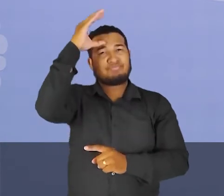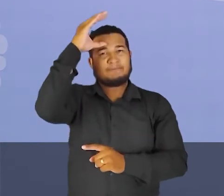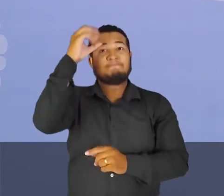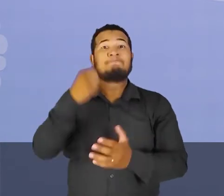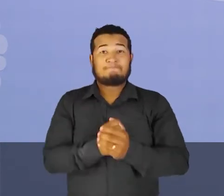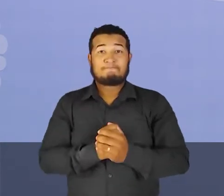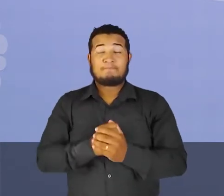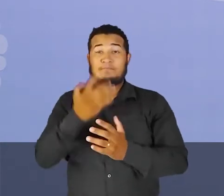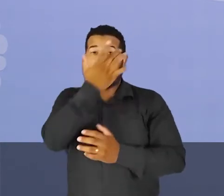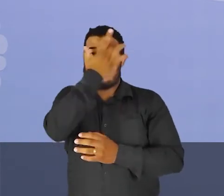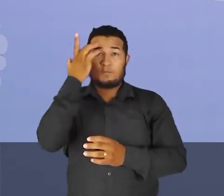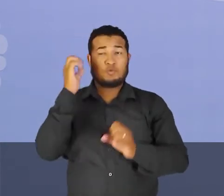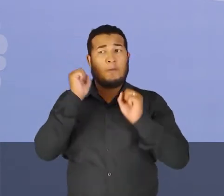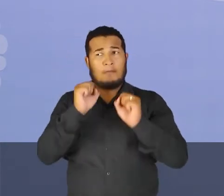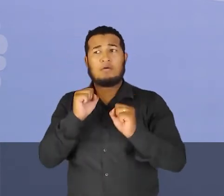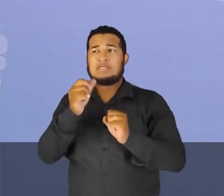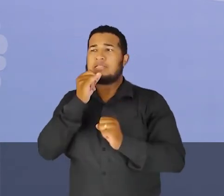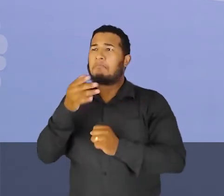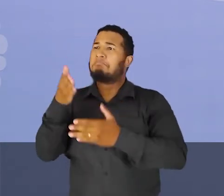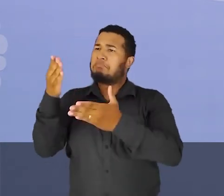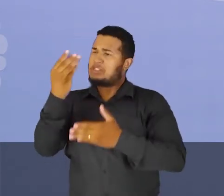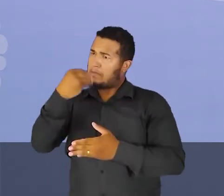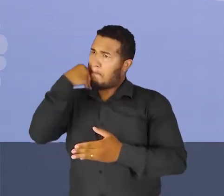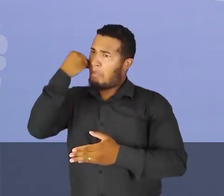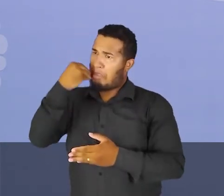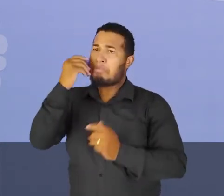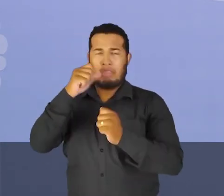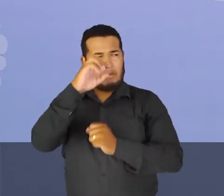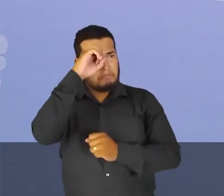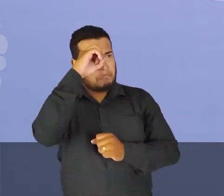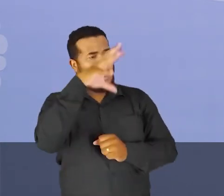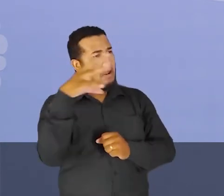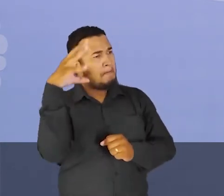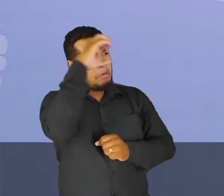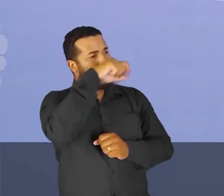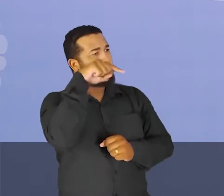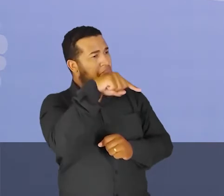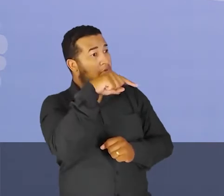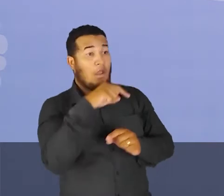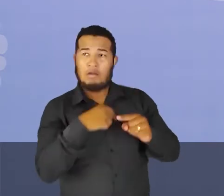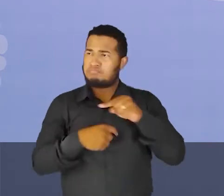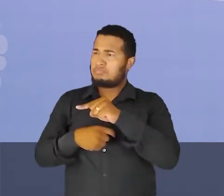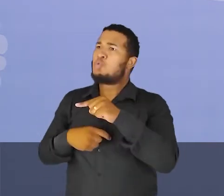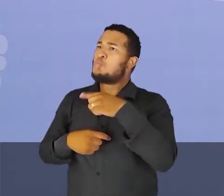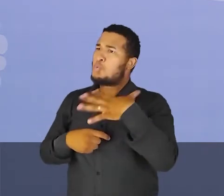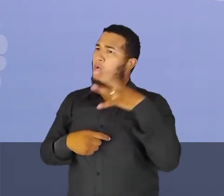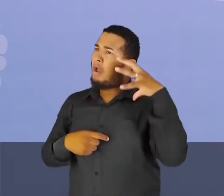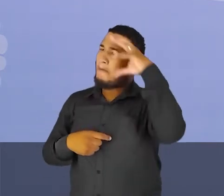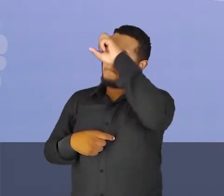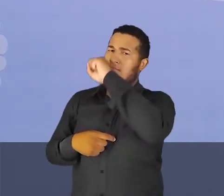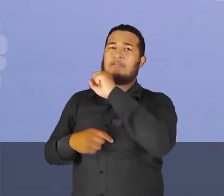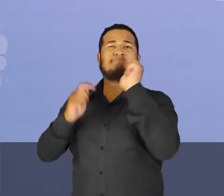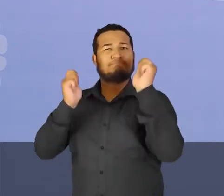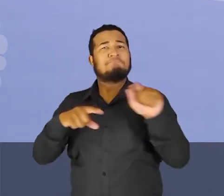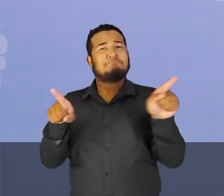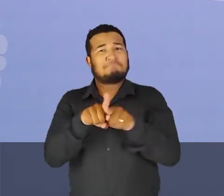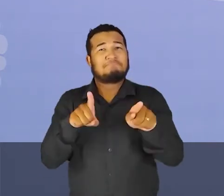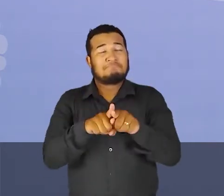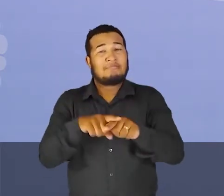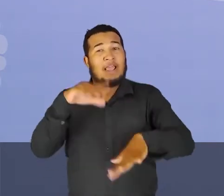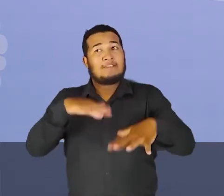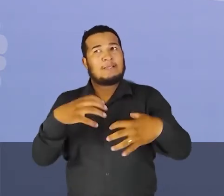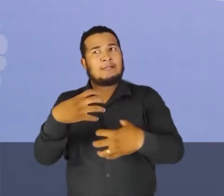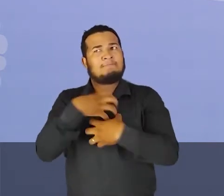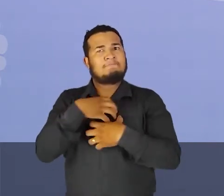As pessoas, então, aprenderem com os mais velhos aprenderem com os mais jovens, que é uma situação que